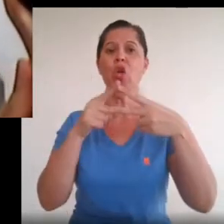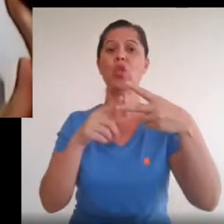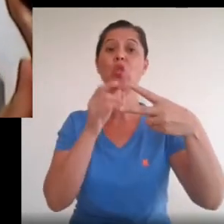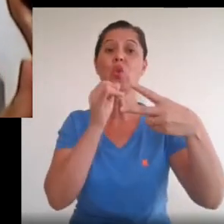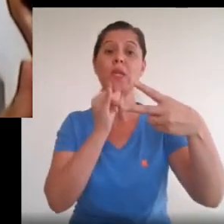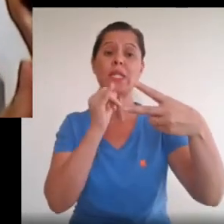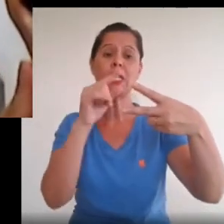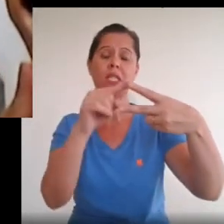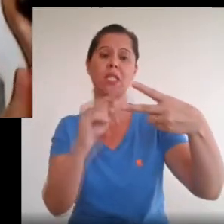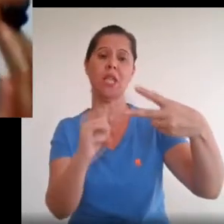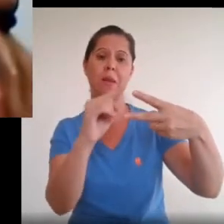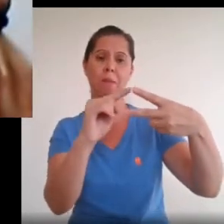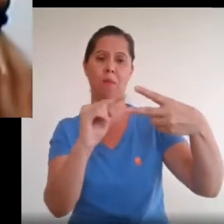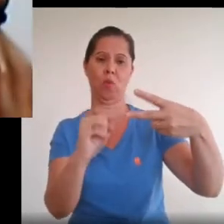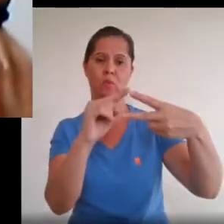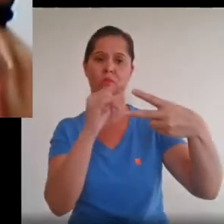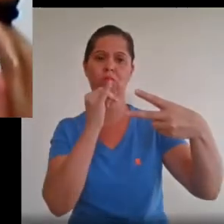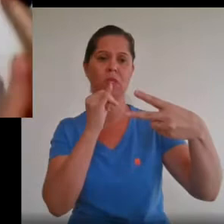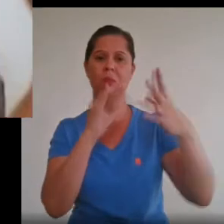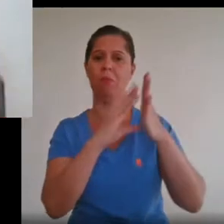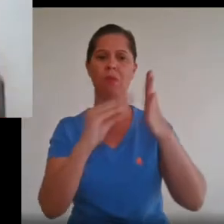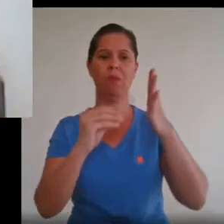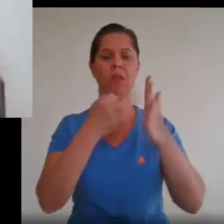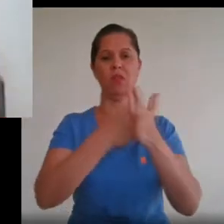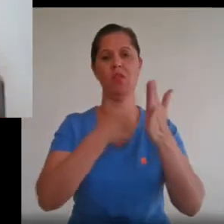2 exemplos de luta.